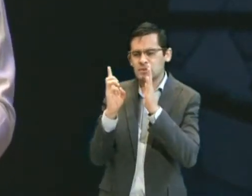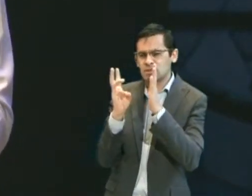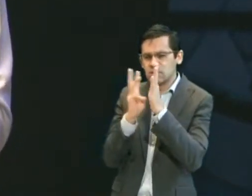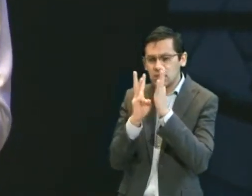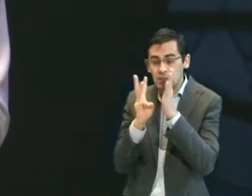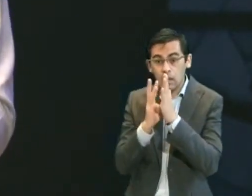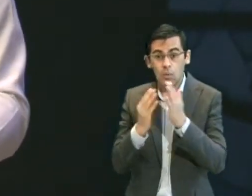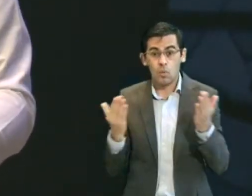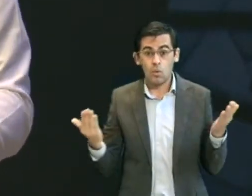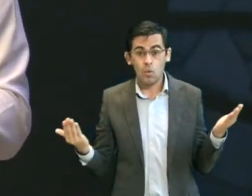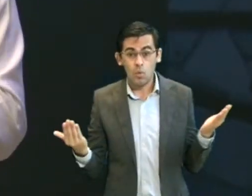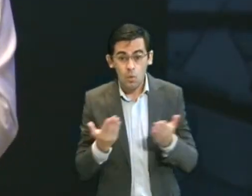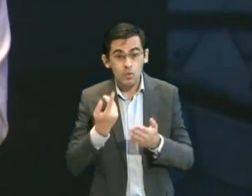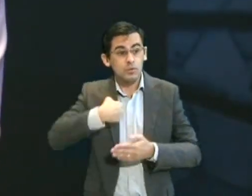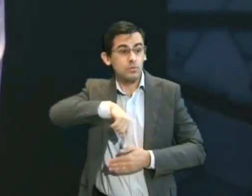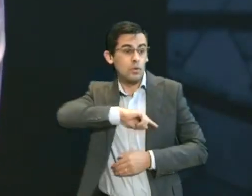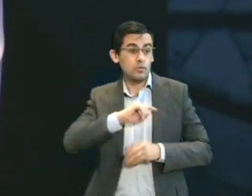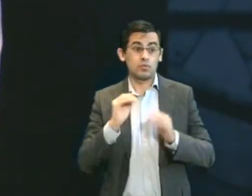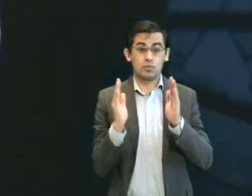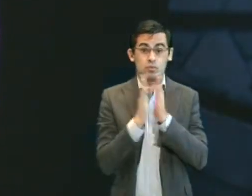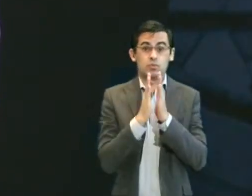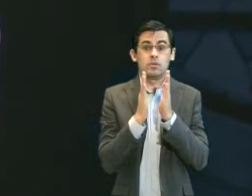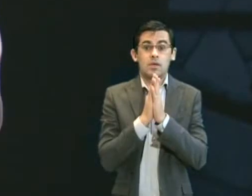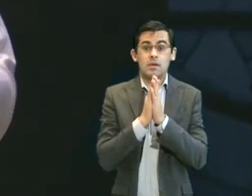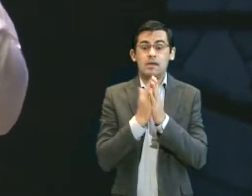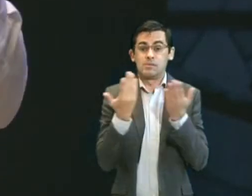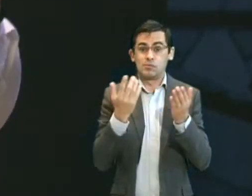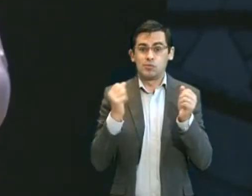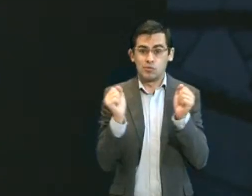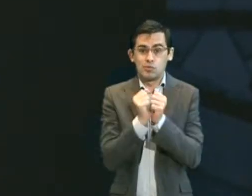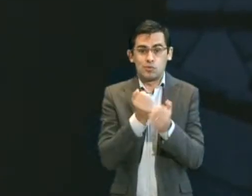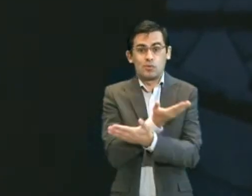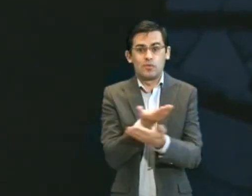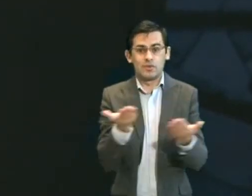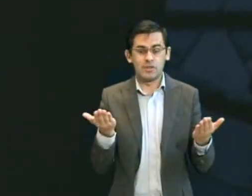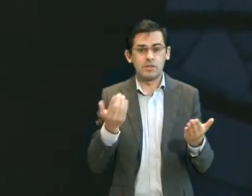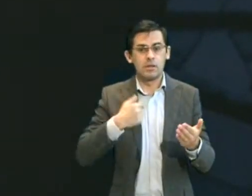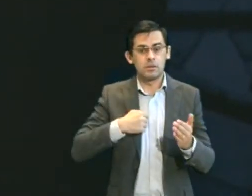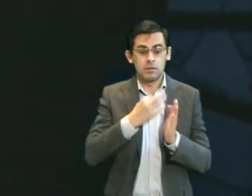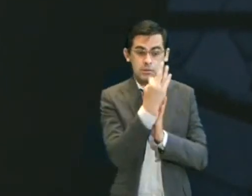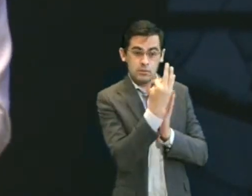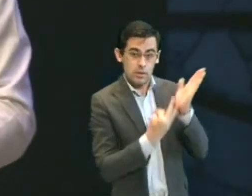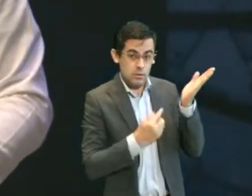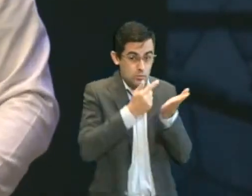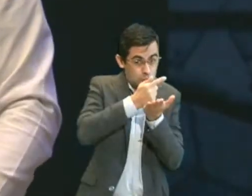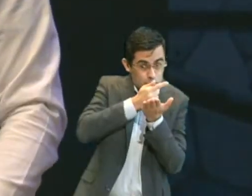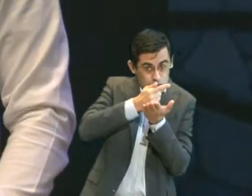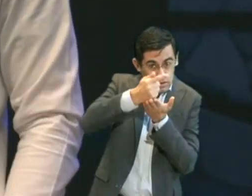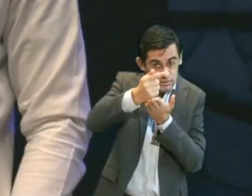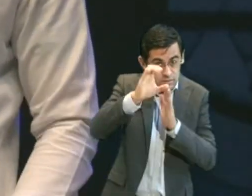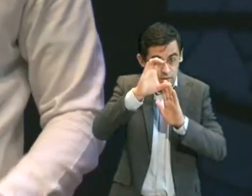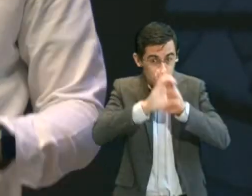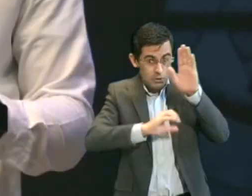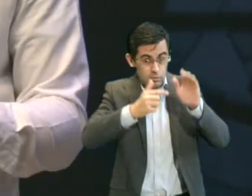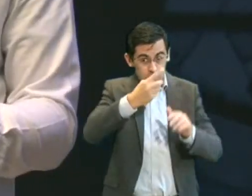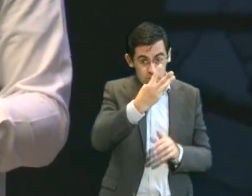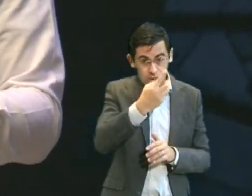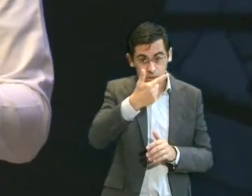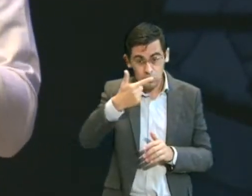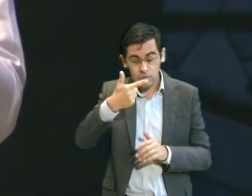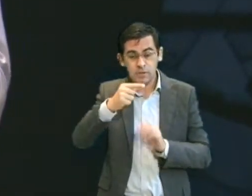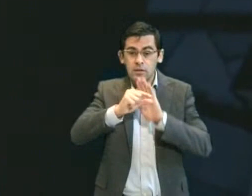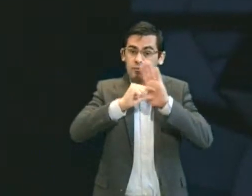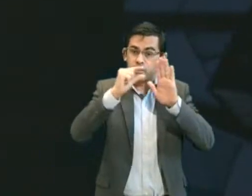quero estudar junto com vocês a oração de Jacó. E esse texto se encontra em Gênesis 32, no versículo